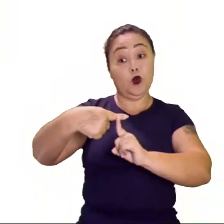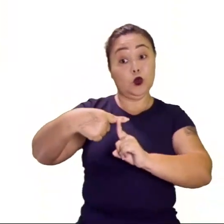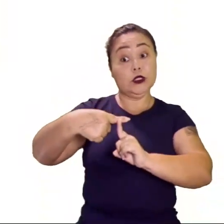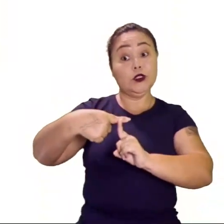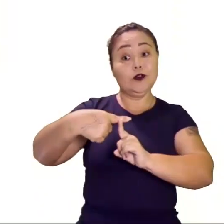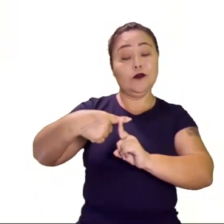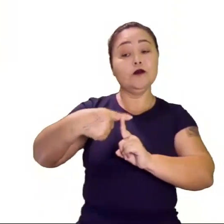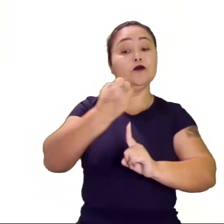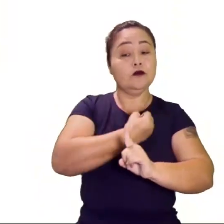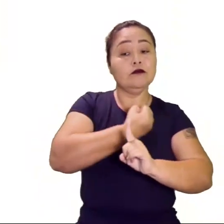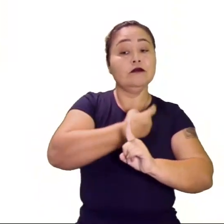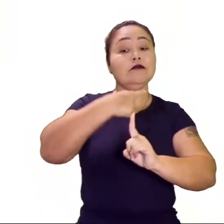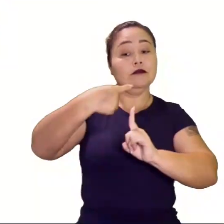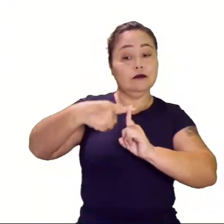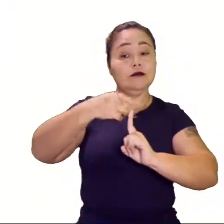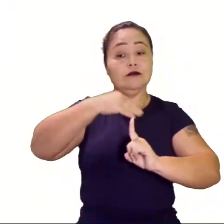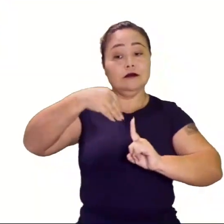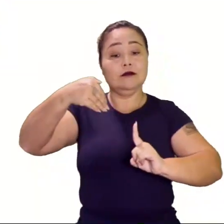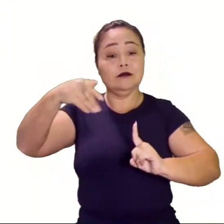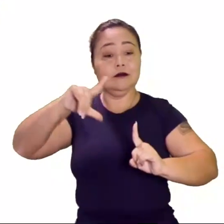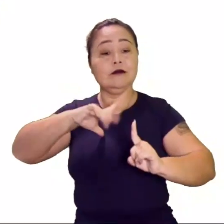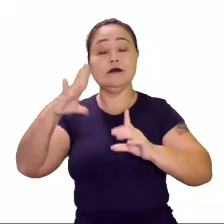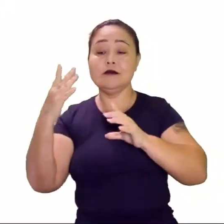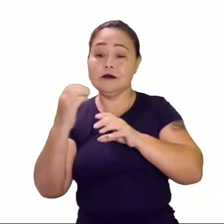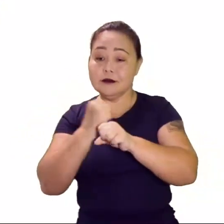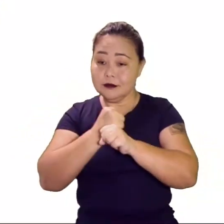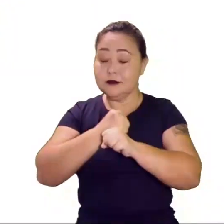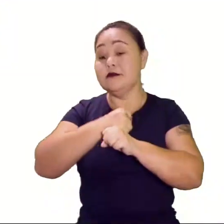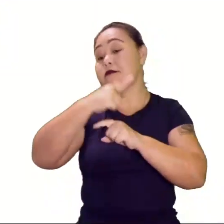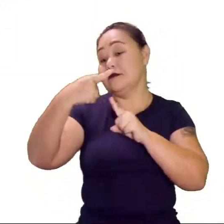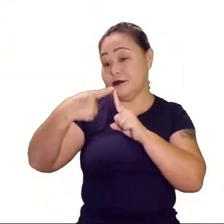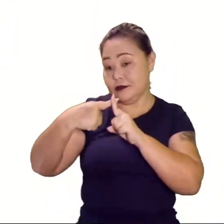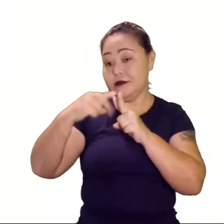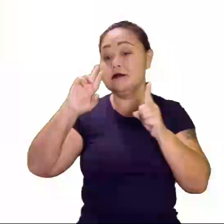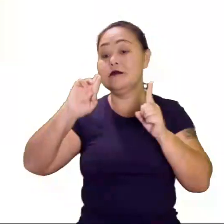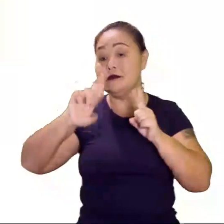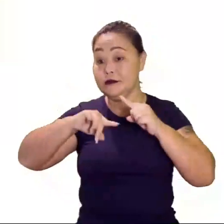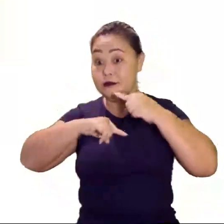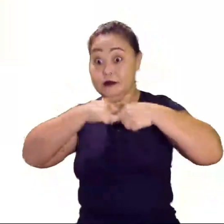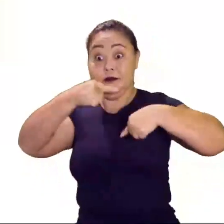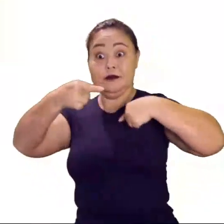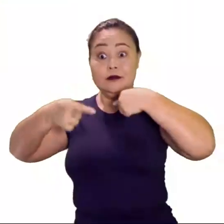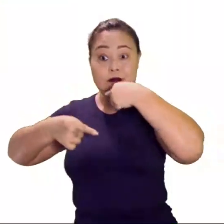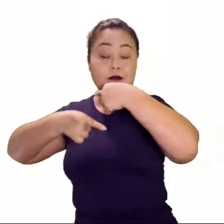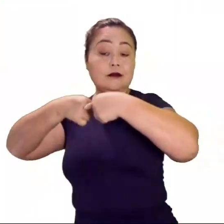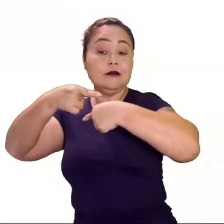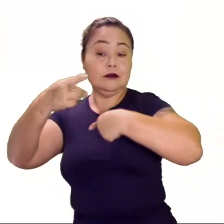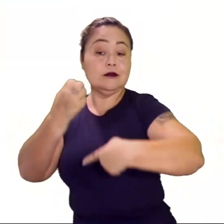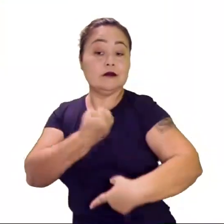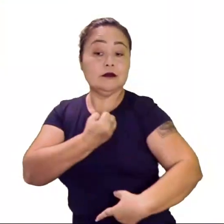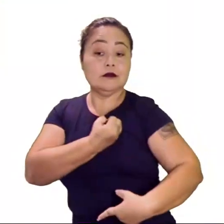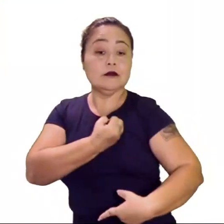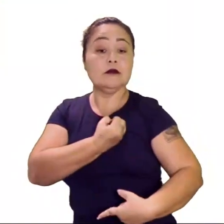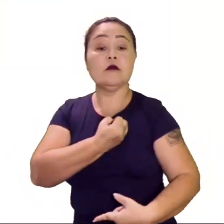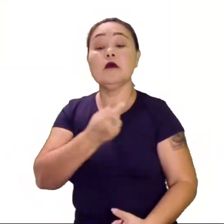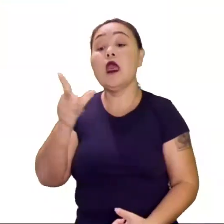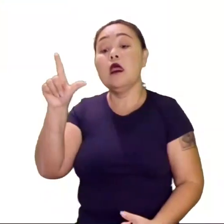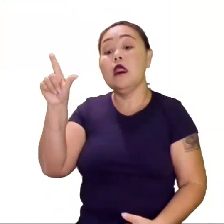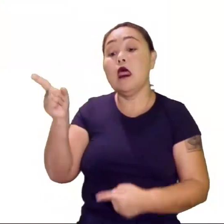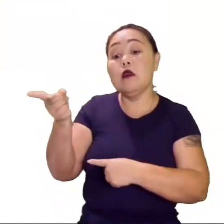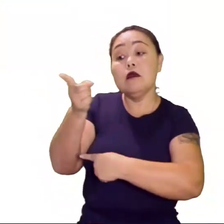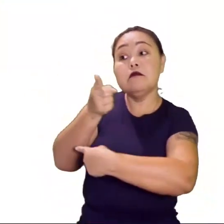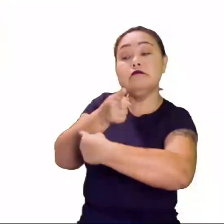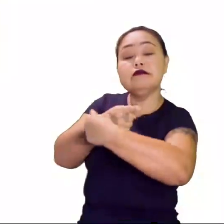Ah, sim, né? Se a razão é positiva, a gente vai somando com algo positivo, vai crescendo, né? Isso. Aumentando valores. Na decrescente, o